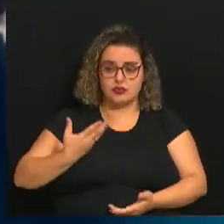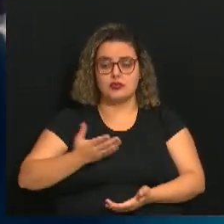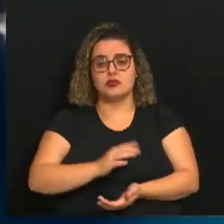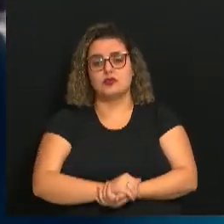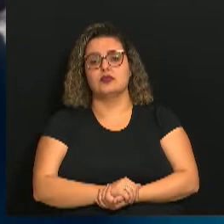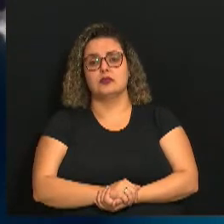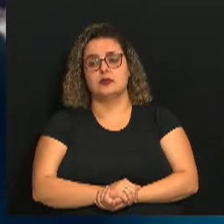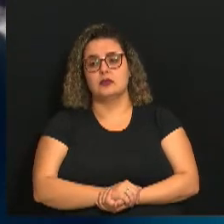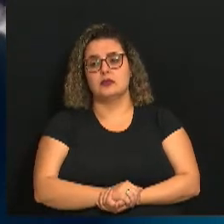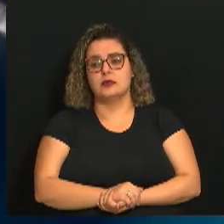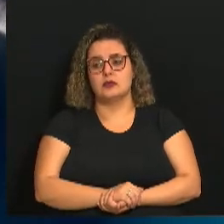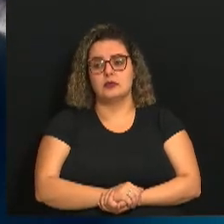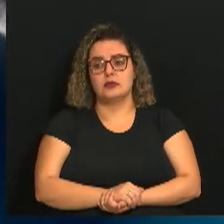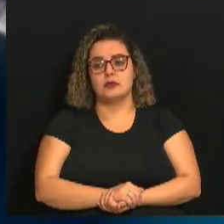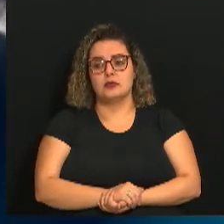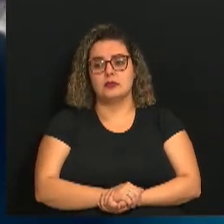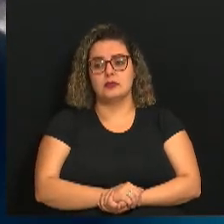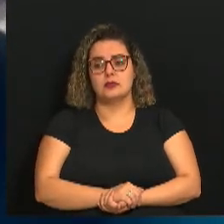fazer